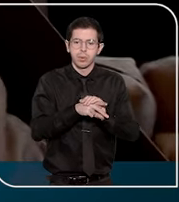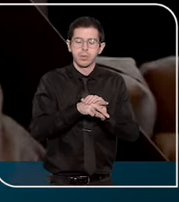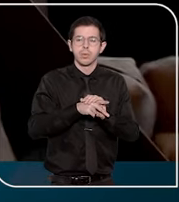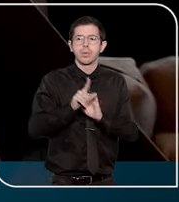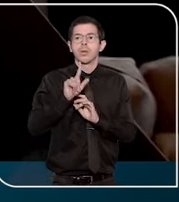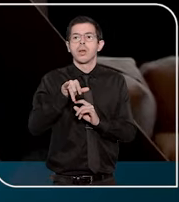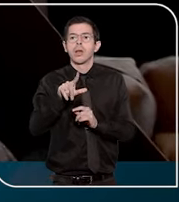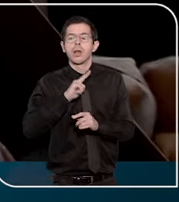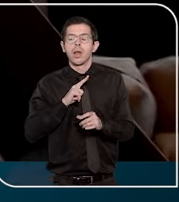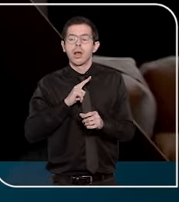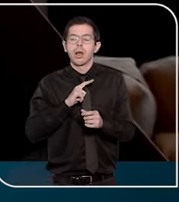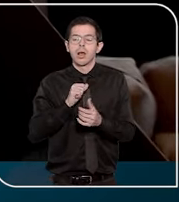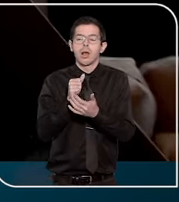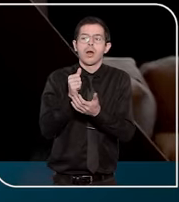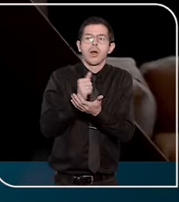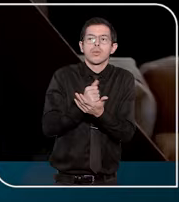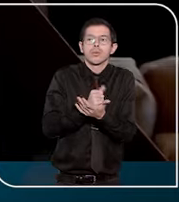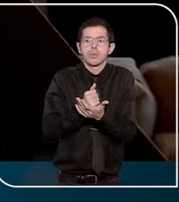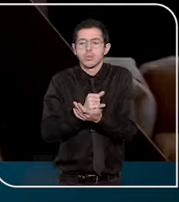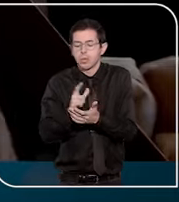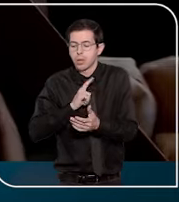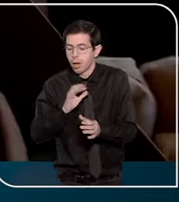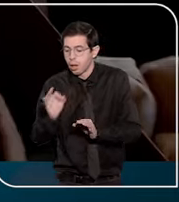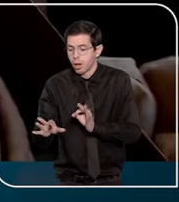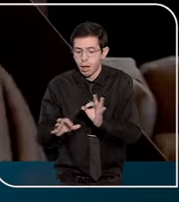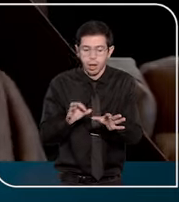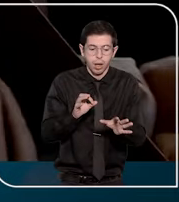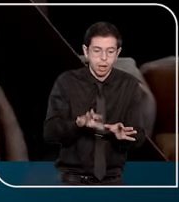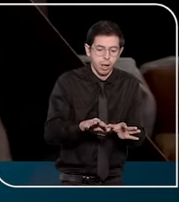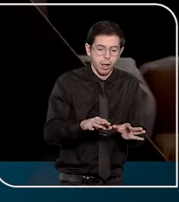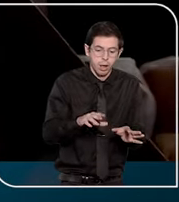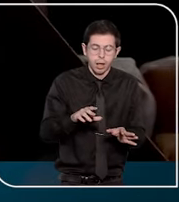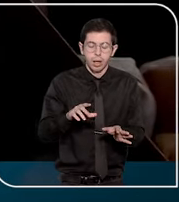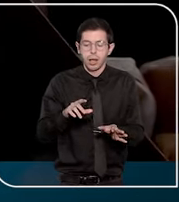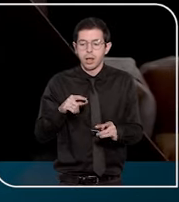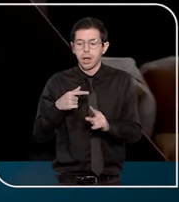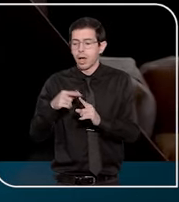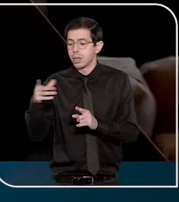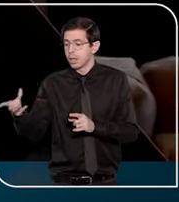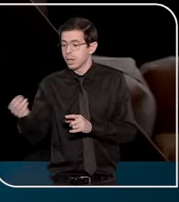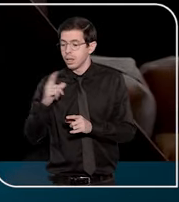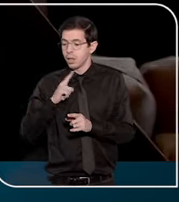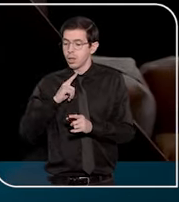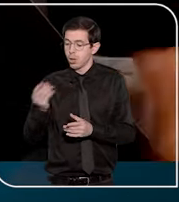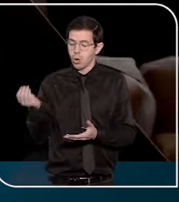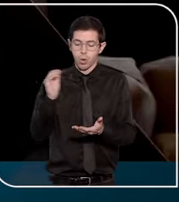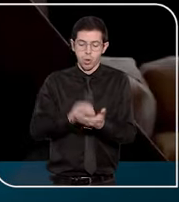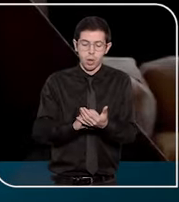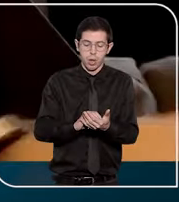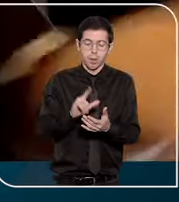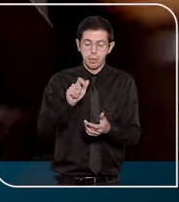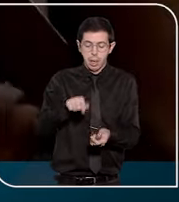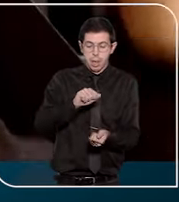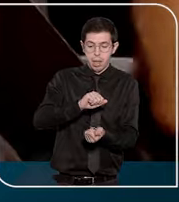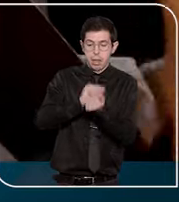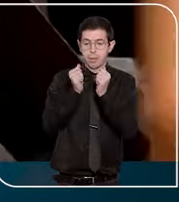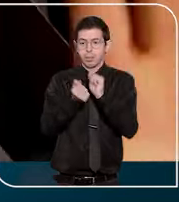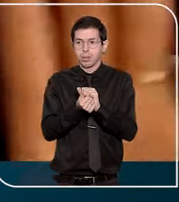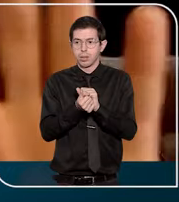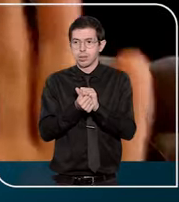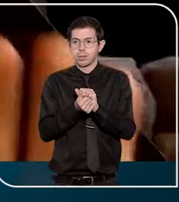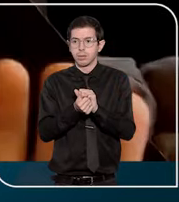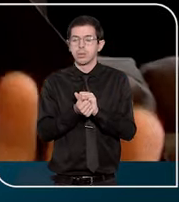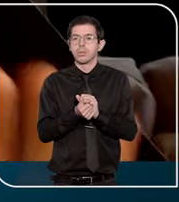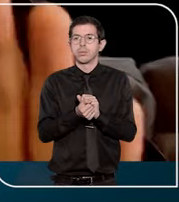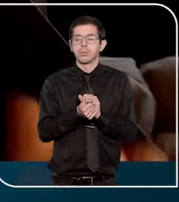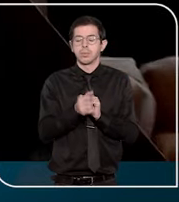aquele buraquinho que a gente joga ali em família e tal, aí tem um coringa, né, que você coloca no lugar de qualquer carta. Não, aqui teve uma